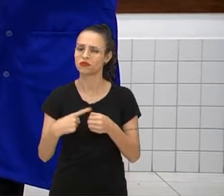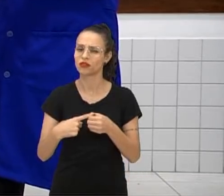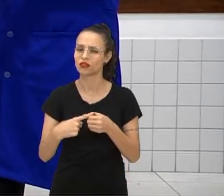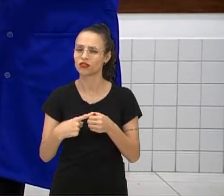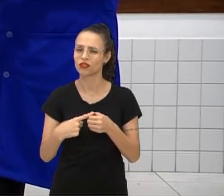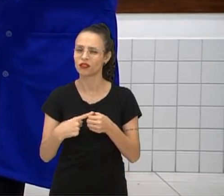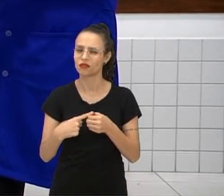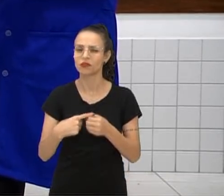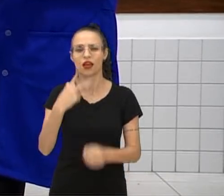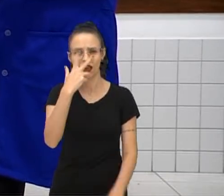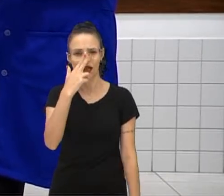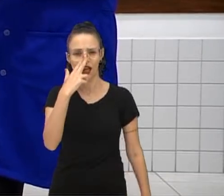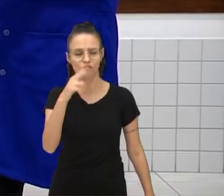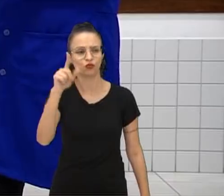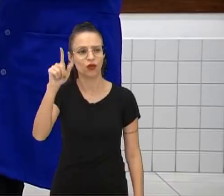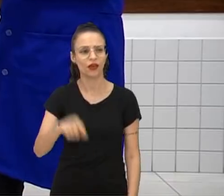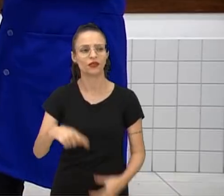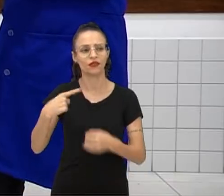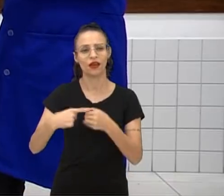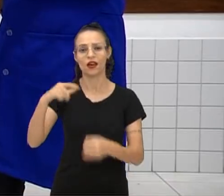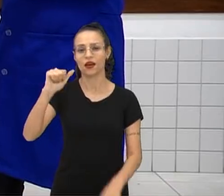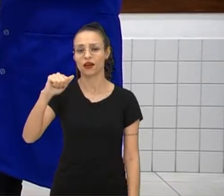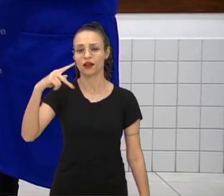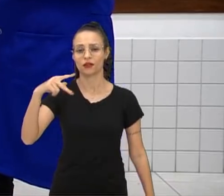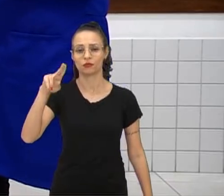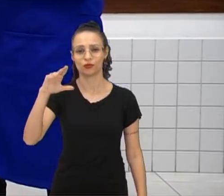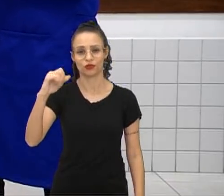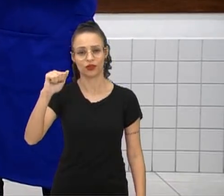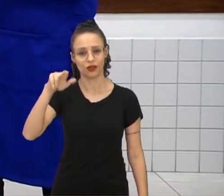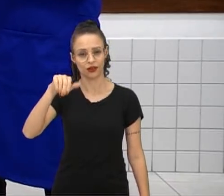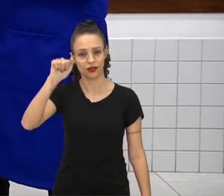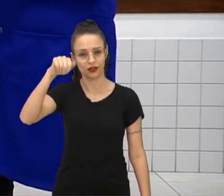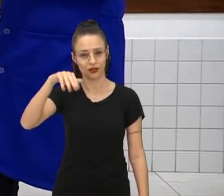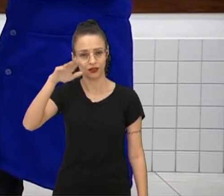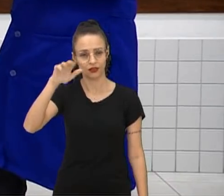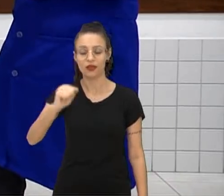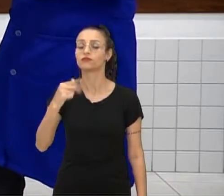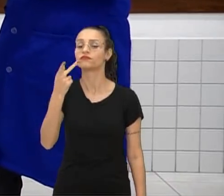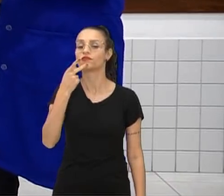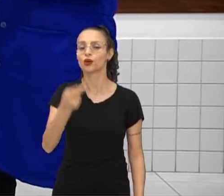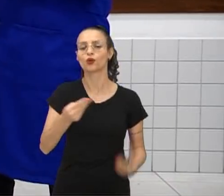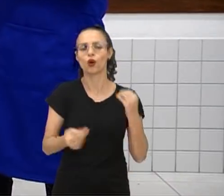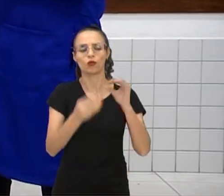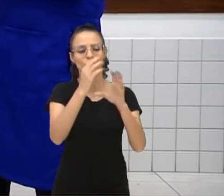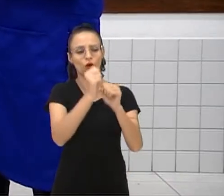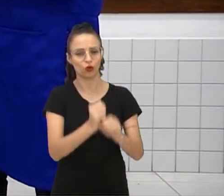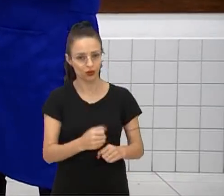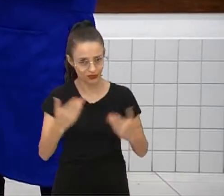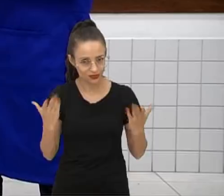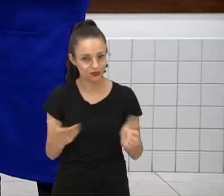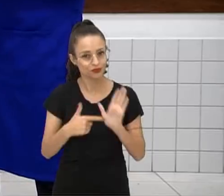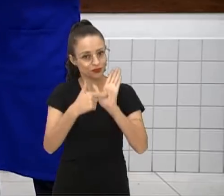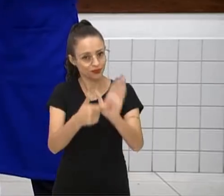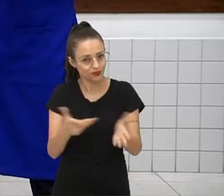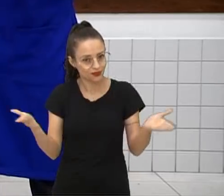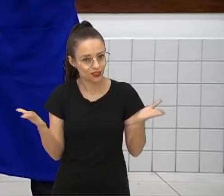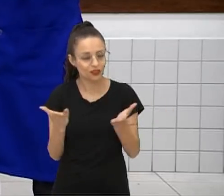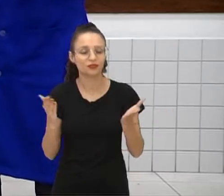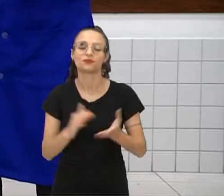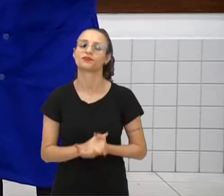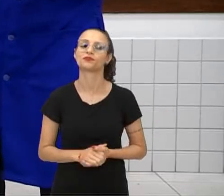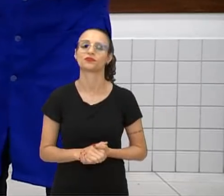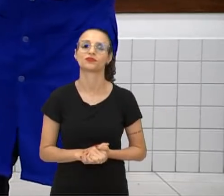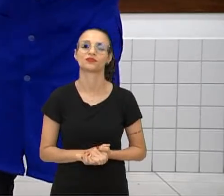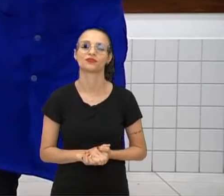mas provavelmente deva ser Apucarana. Ele pergunta como que é a pontuação no boliche. É o que nós vamos estar vendo aqui, não é, professor? Exatamente. Então, olha